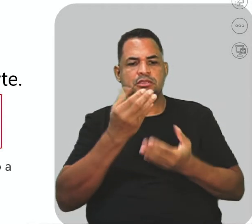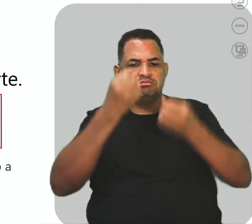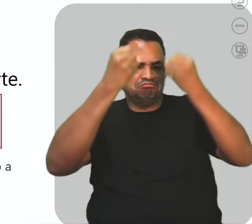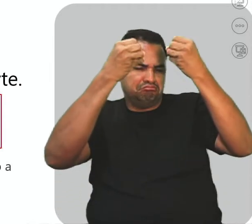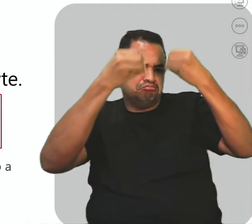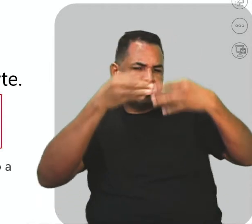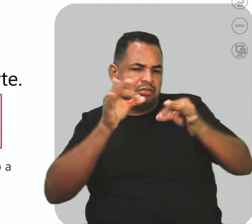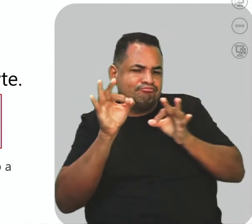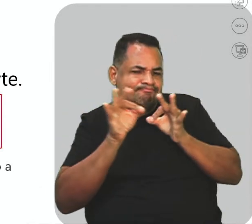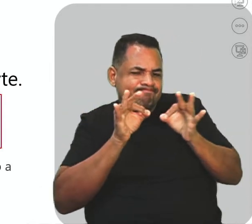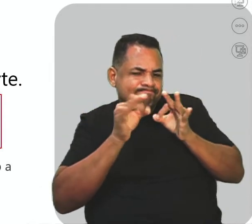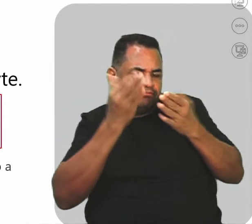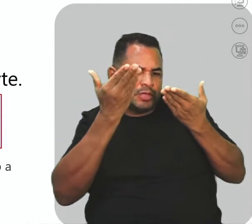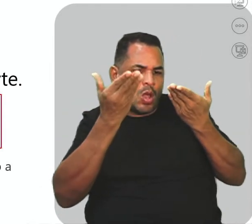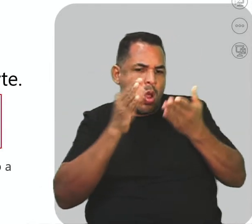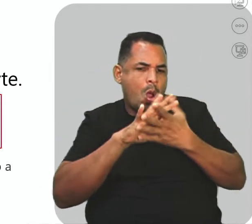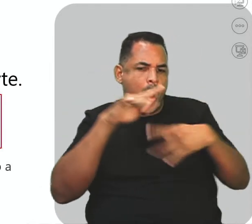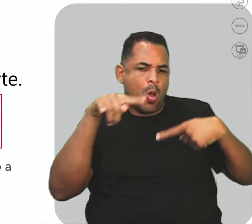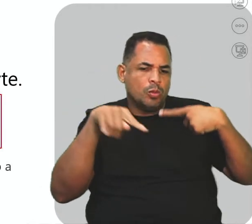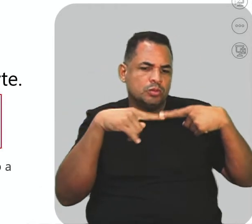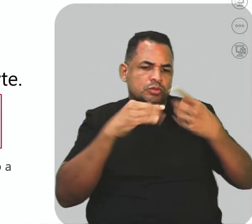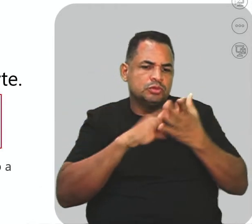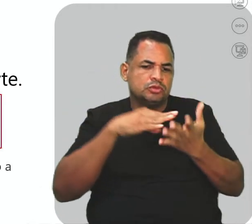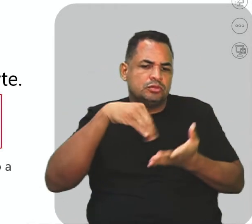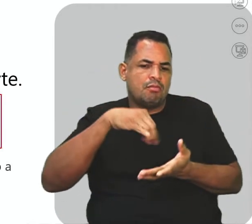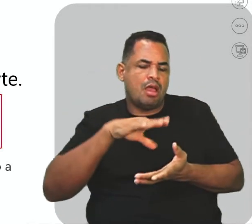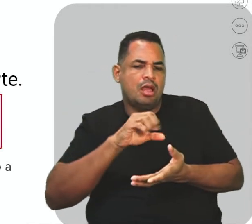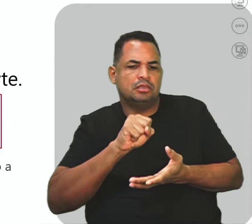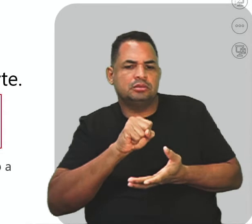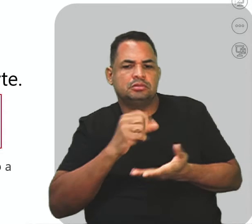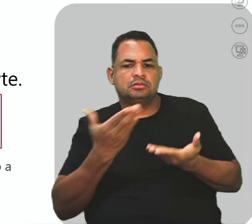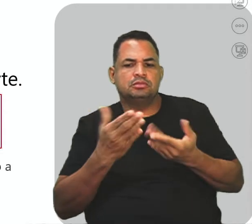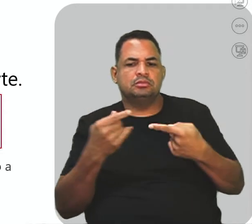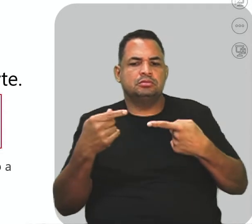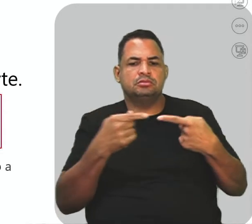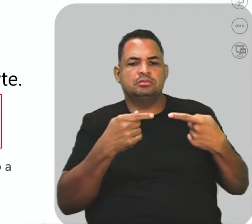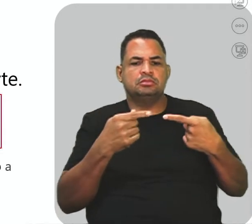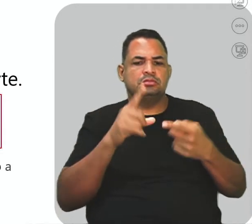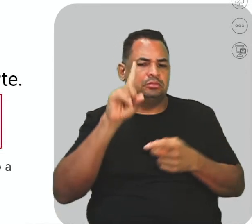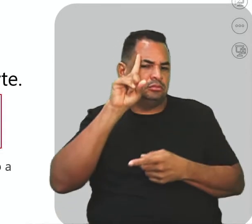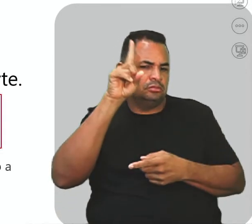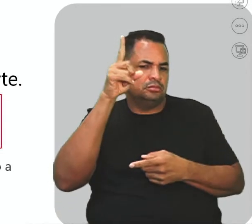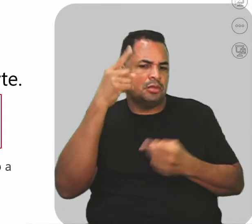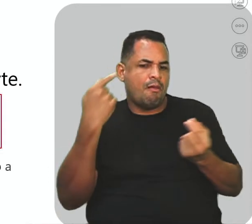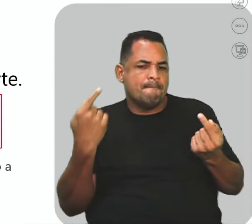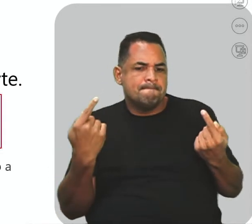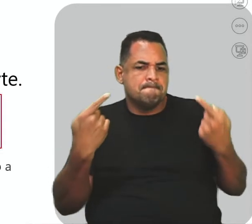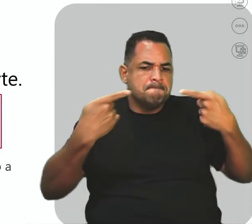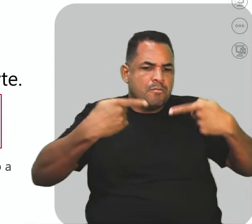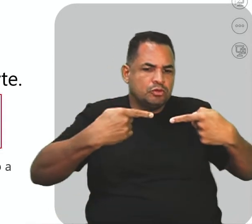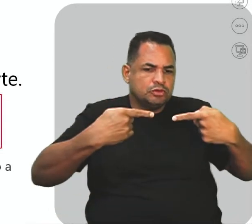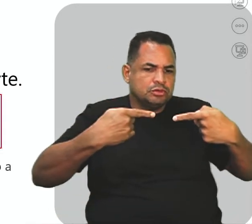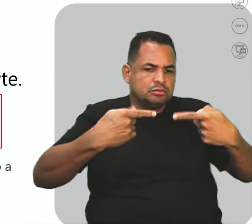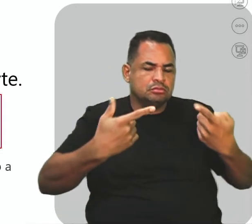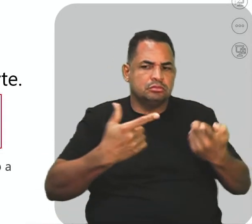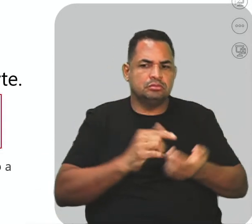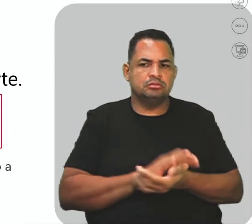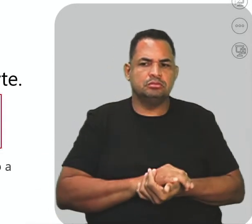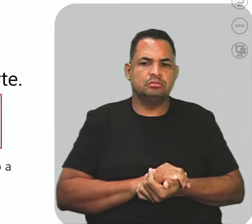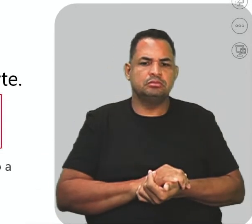você. Qual é essa função dessa conjunção? Ela estabelece ideia de quê? De oposição,